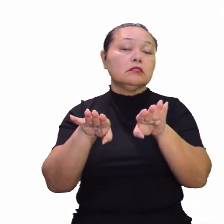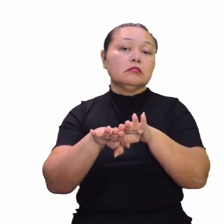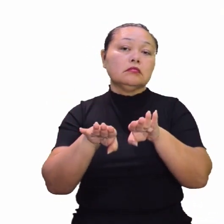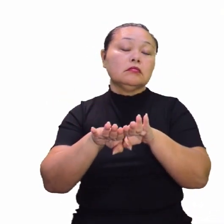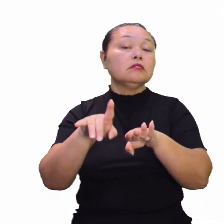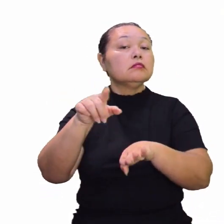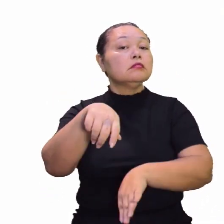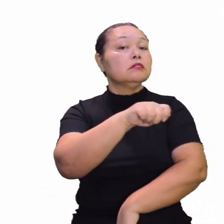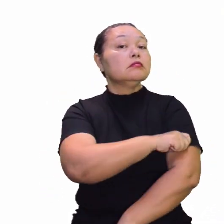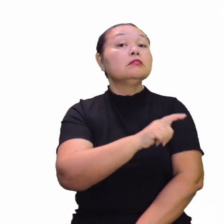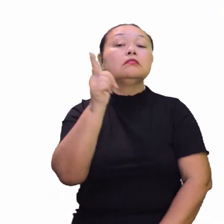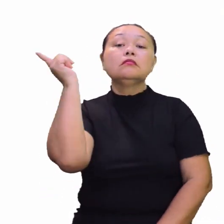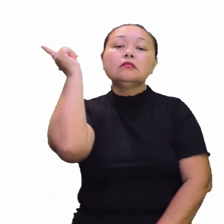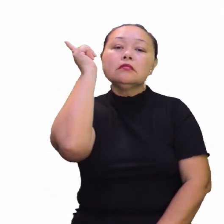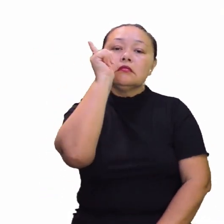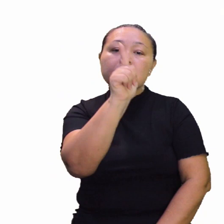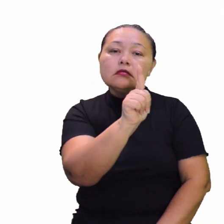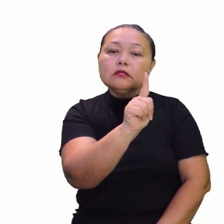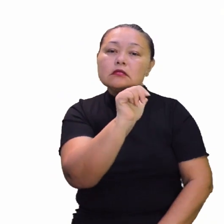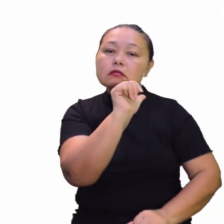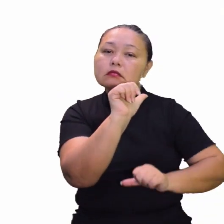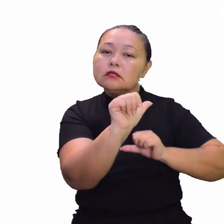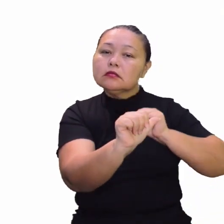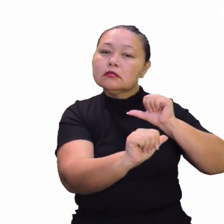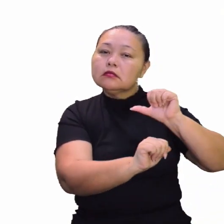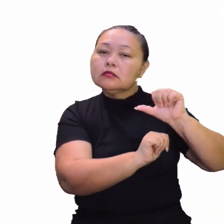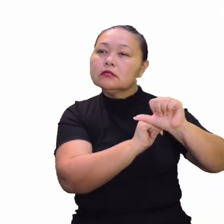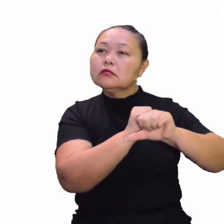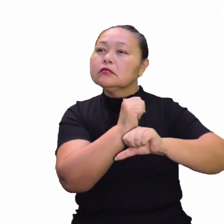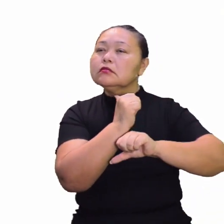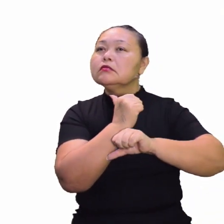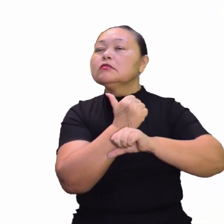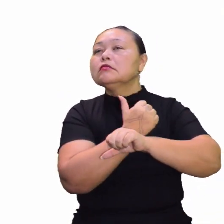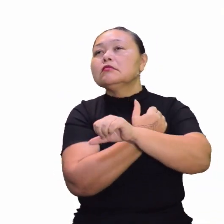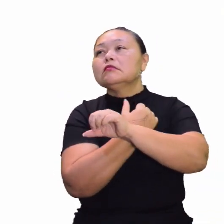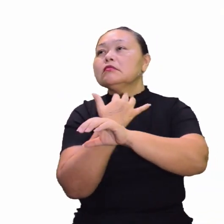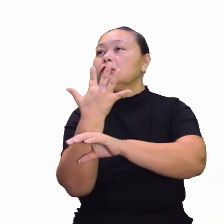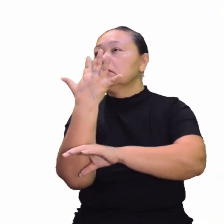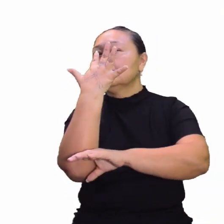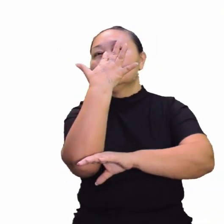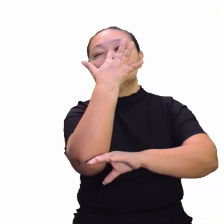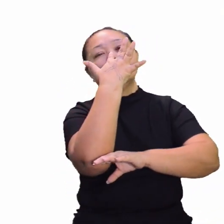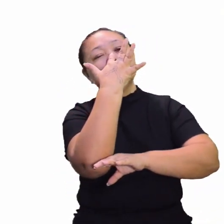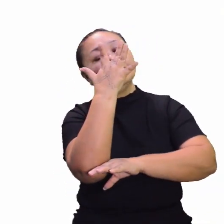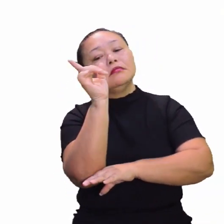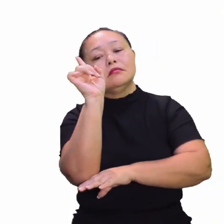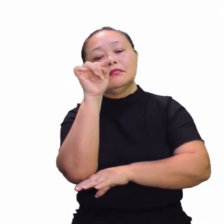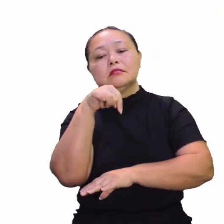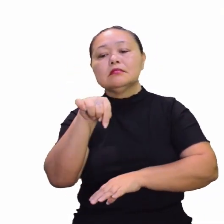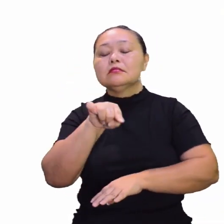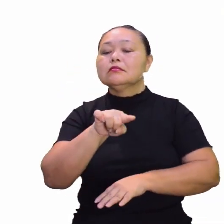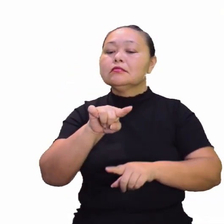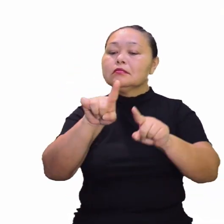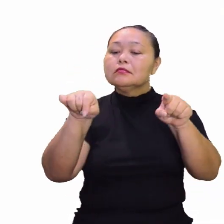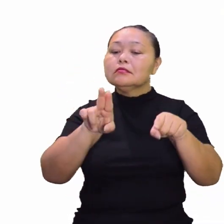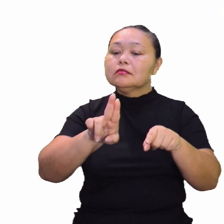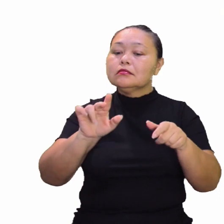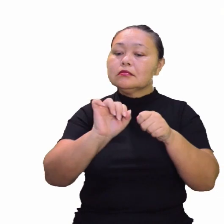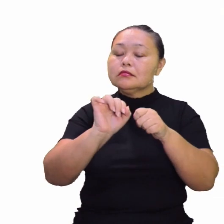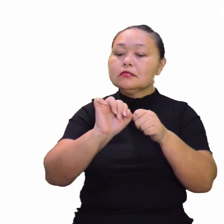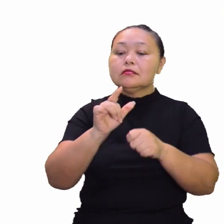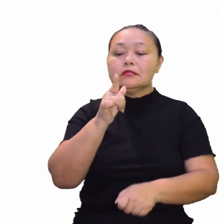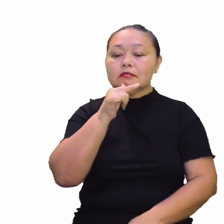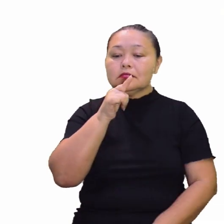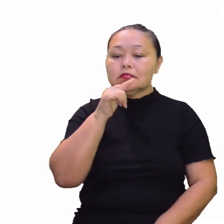o aluno consiga ver essa transformação da paisagem através da hidrovia. Porque a gente falar